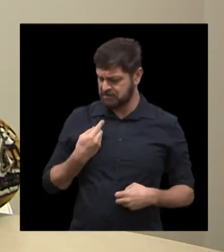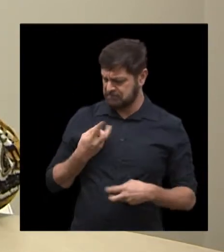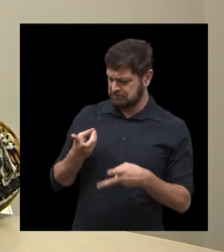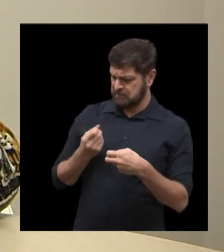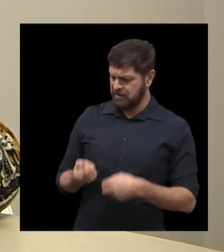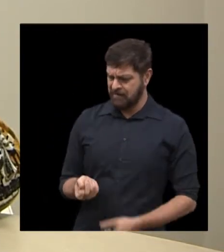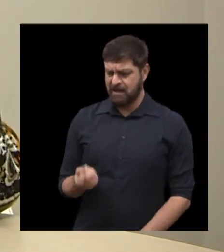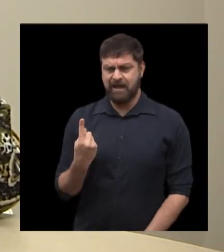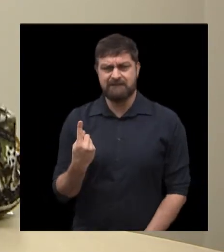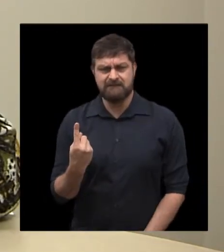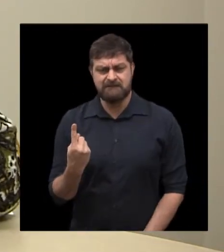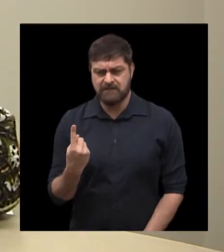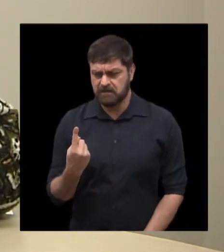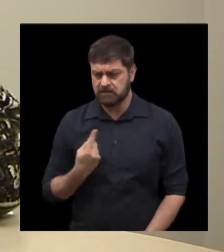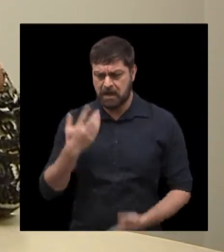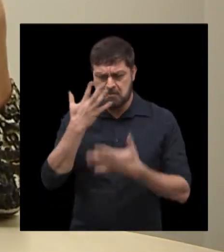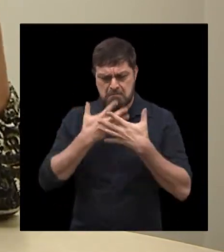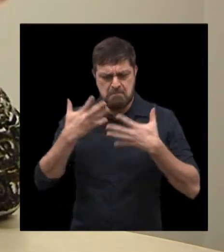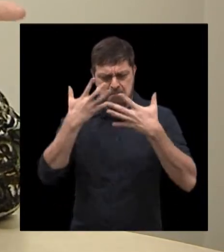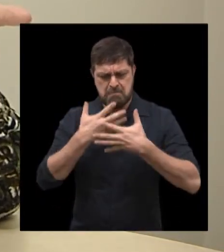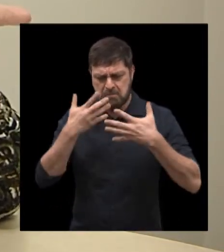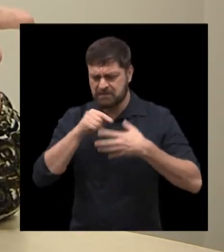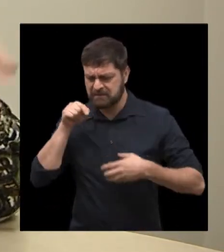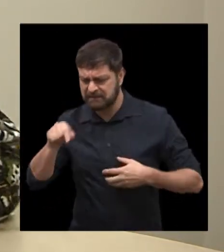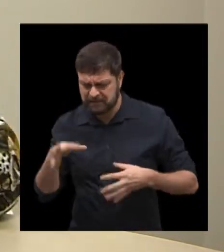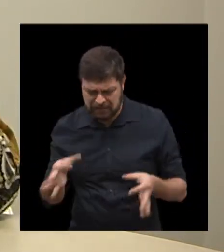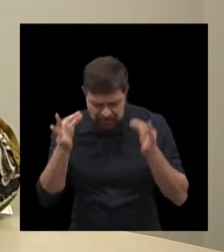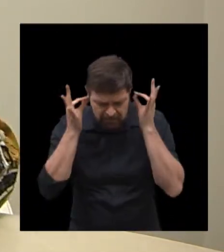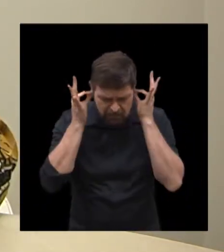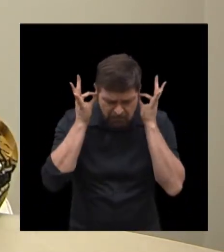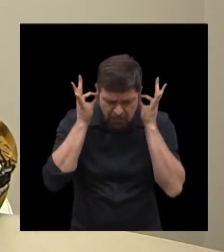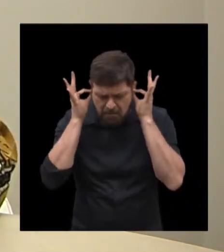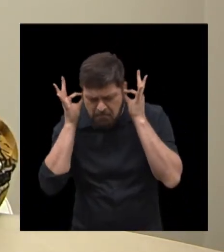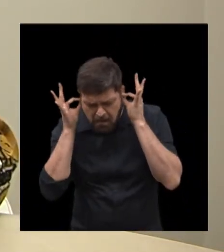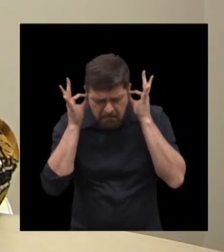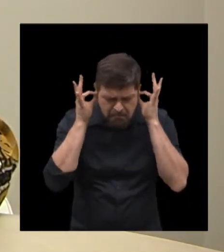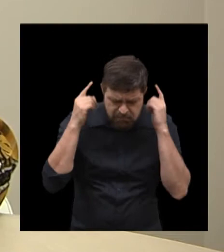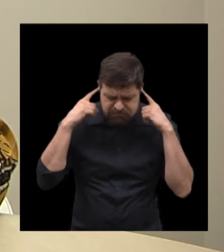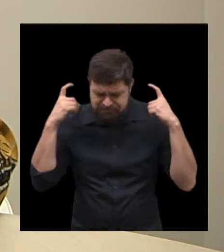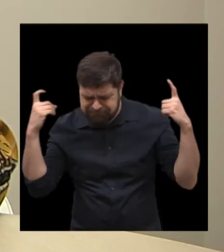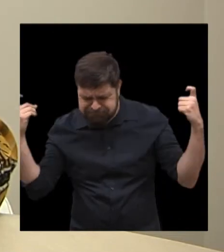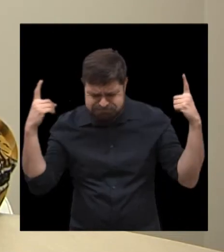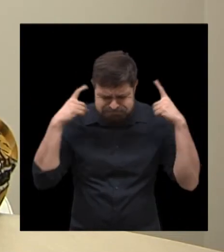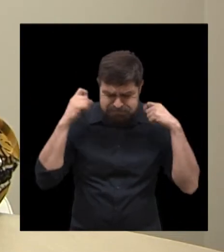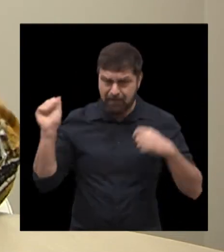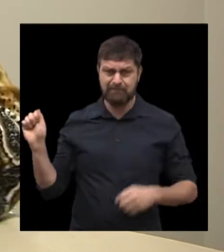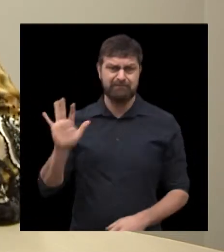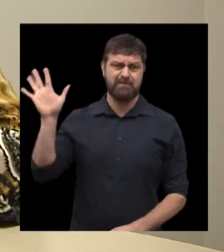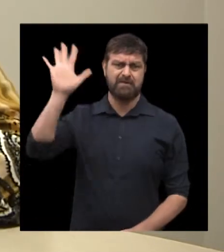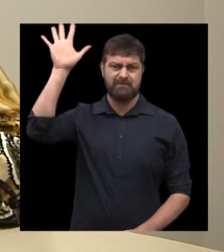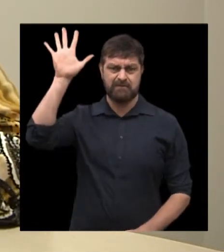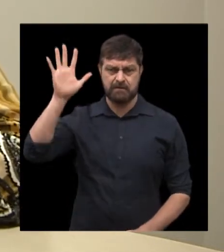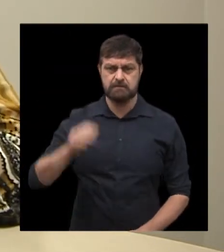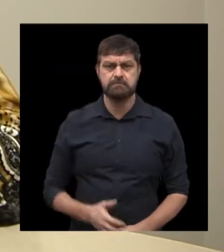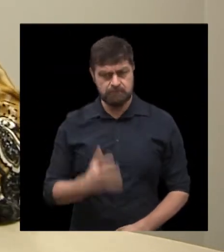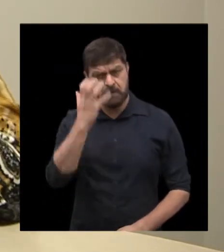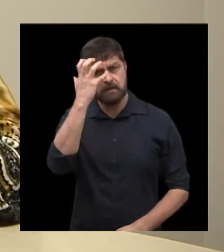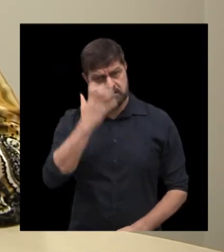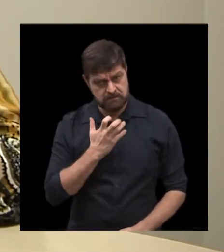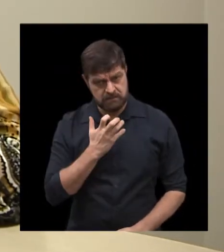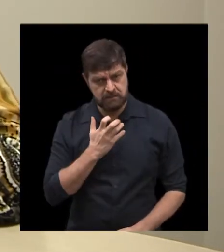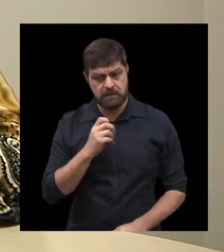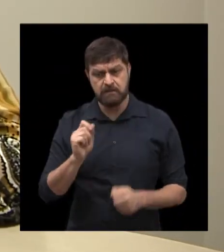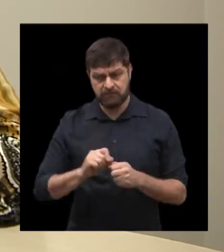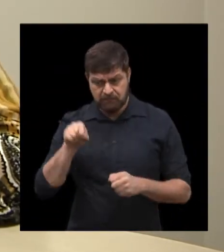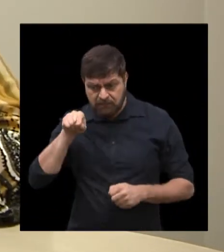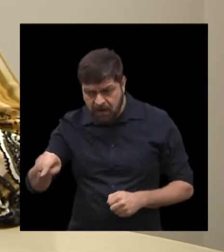está ouvindo a música ou o que a pessoa ali com o fone está no ouvido. E isso é muito sério, isso tira